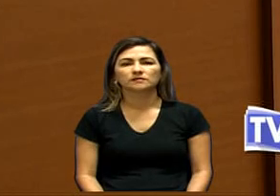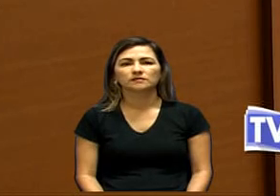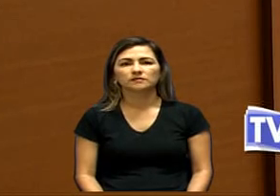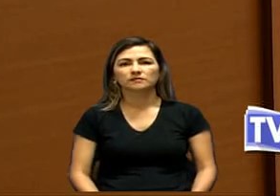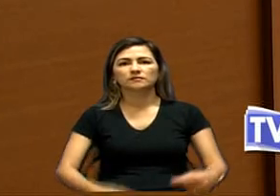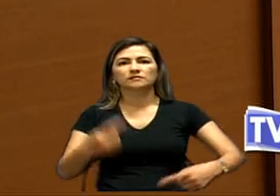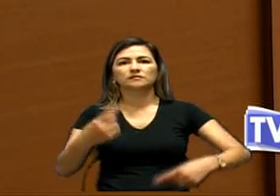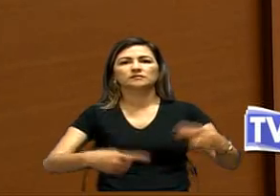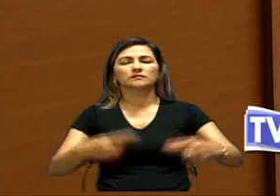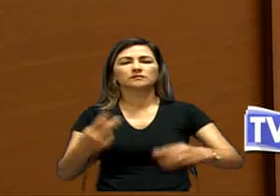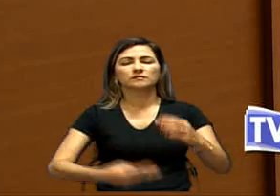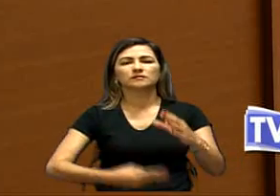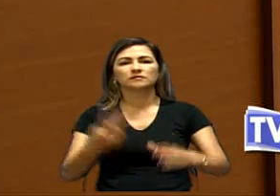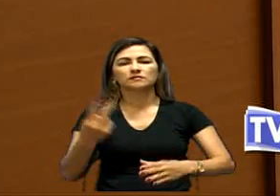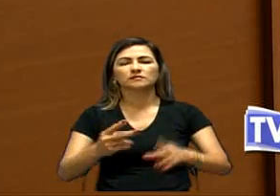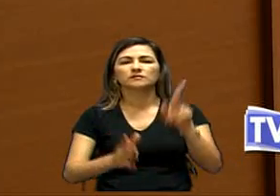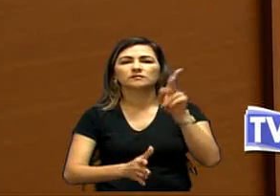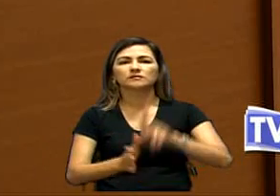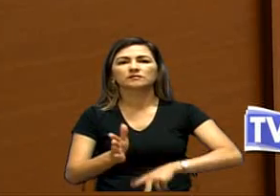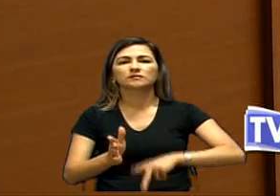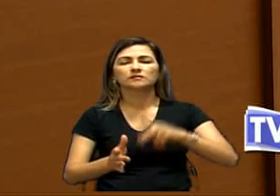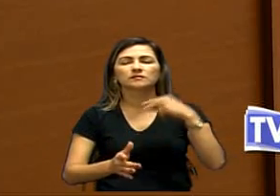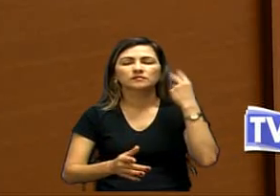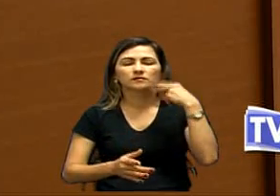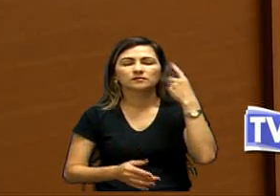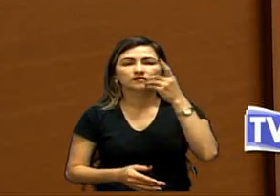Segunda discussão, projeto do vereador Fernando Dini,